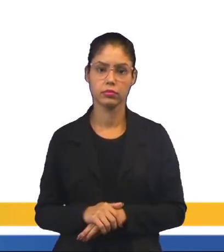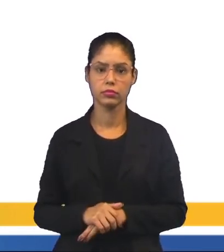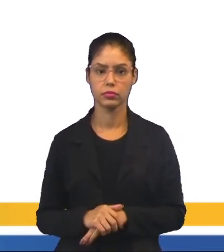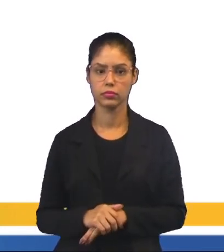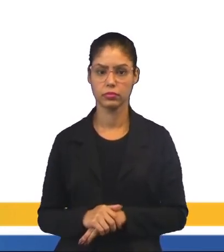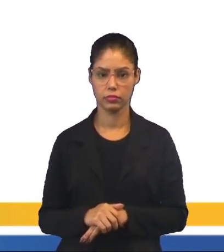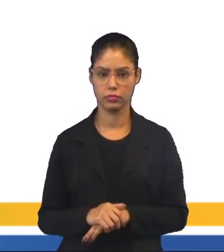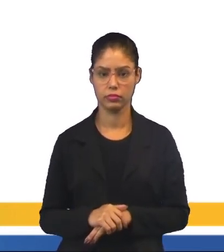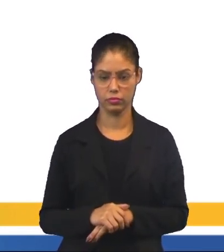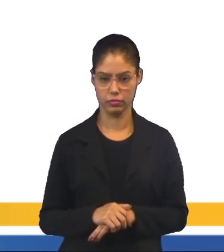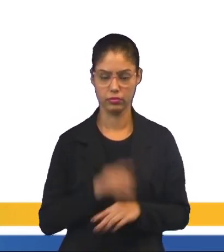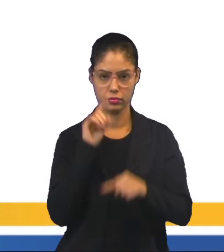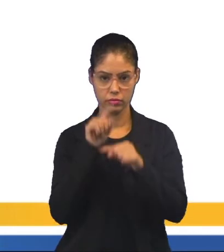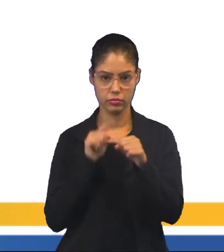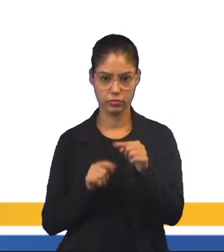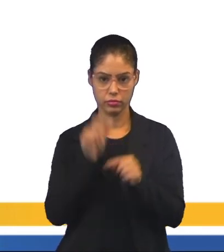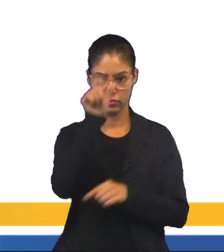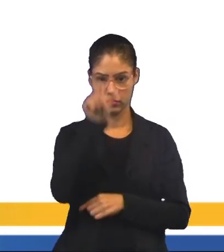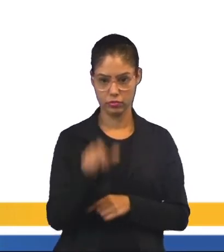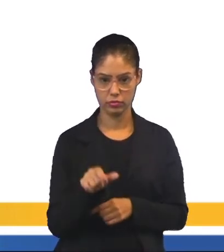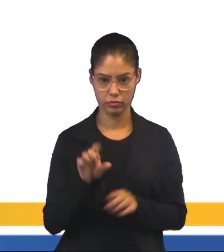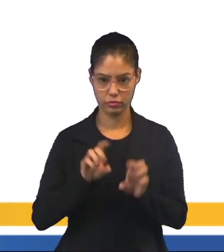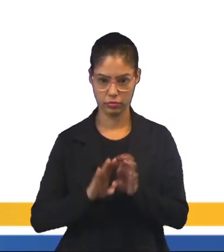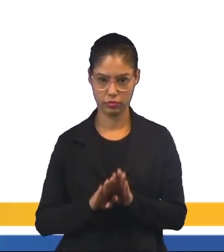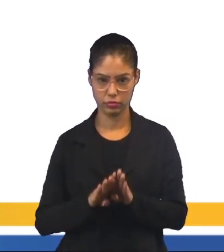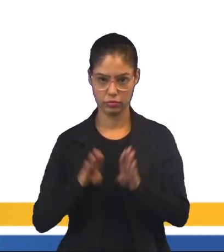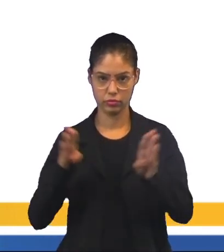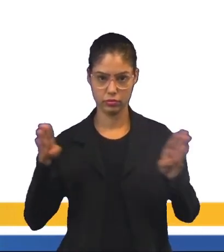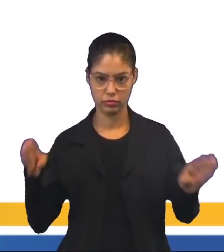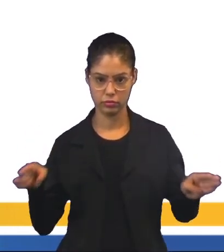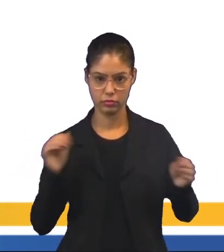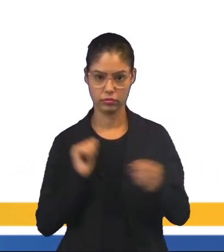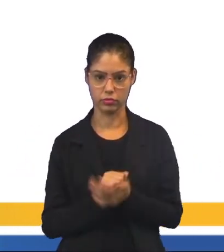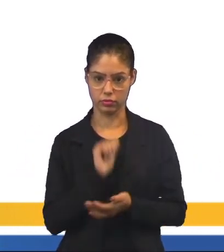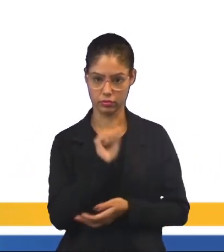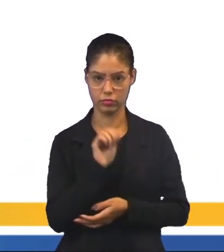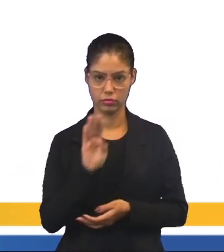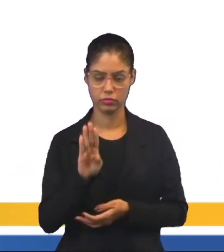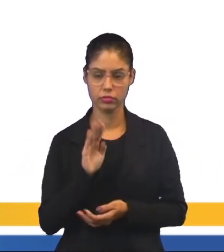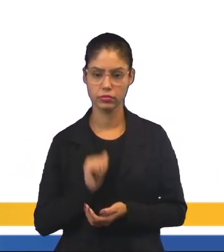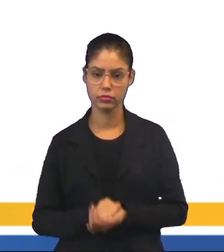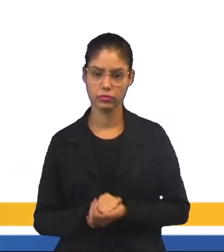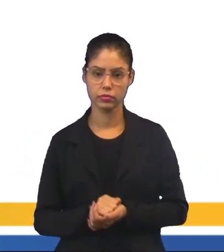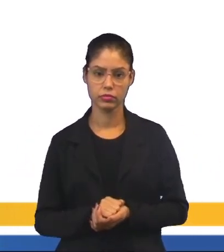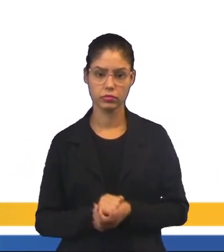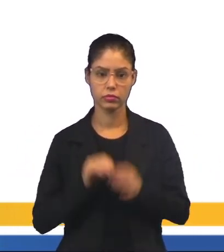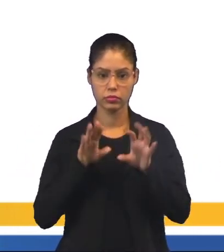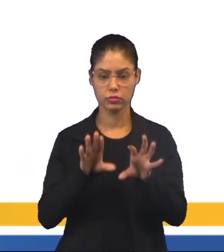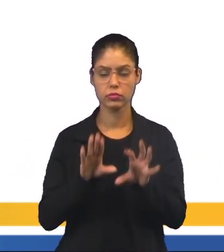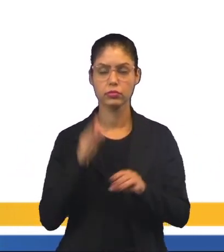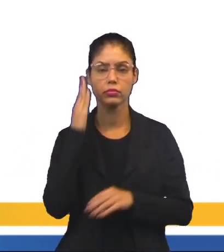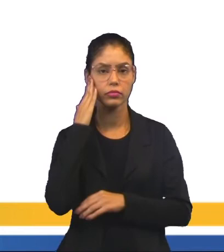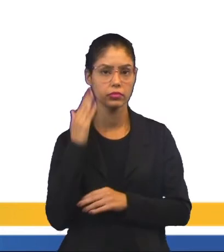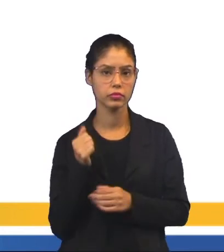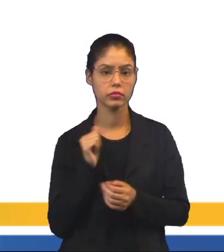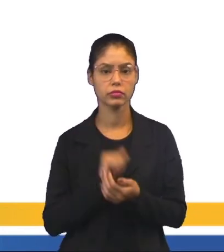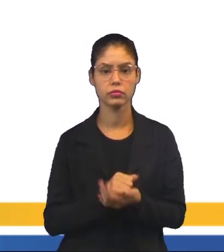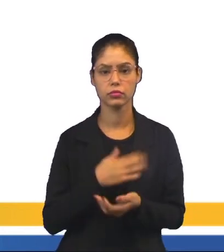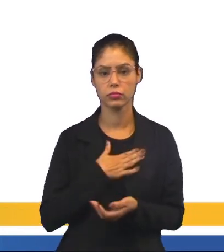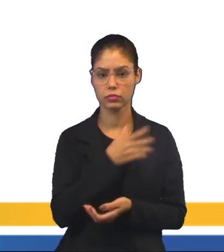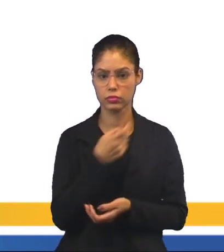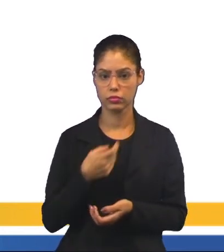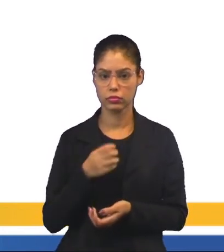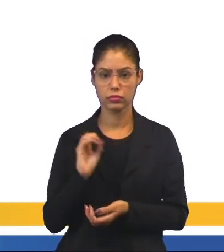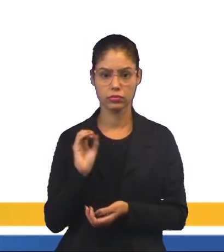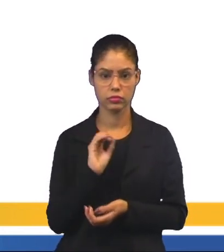B. Dividindo os dois membros por AB, logo eu vou saber que o meu x é